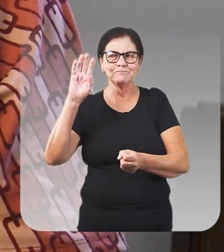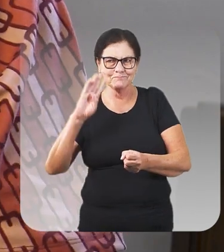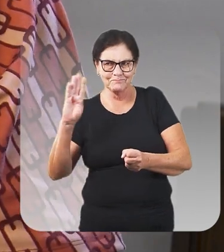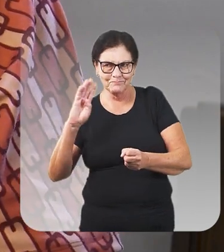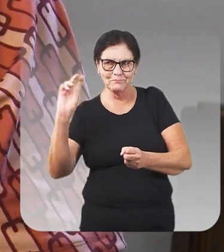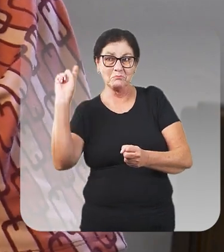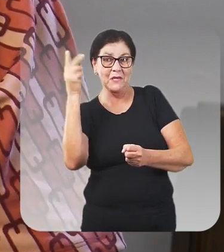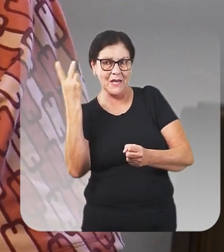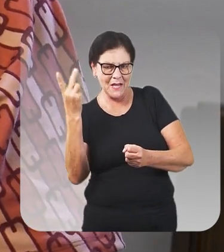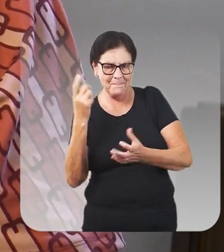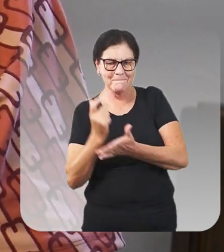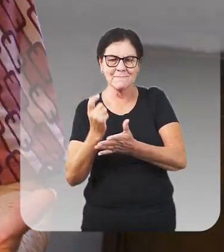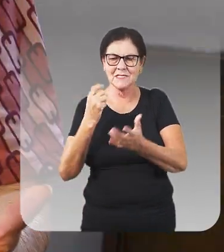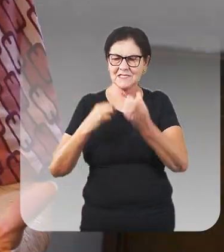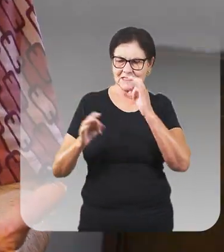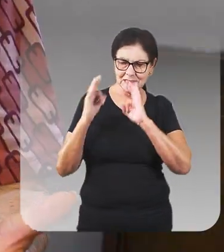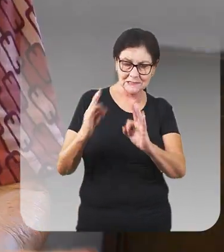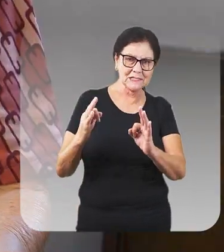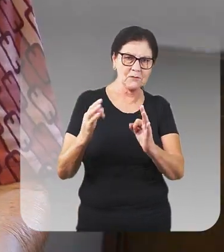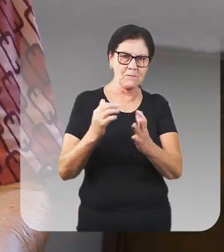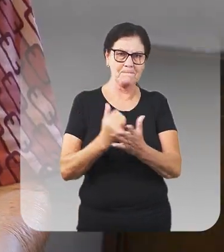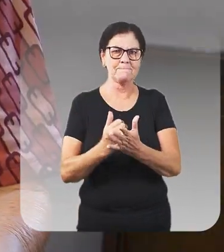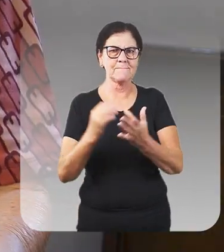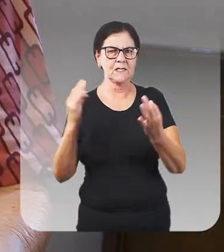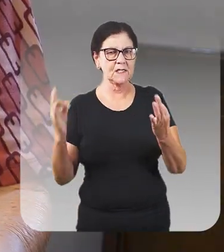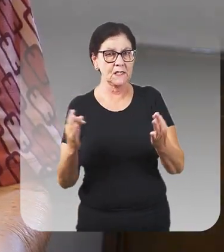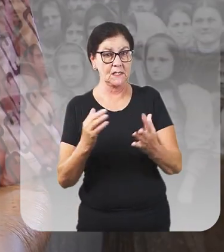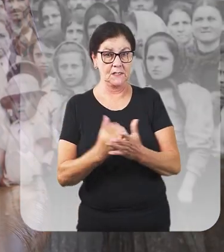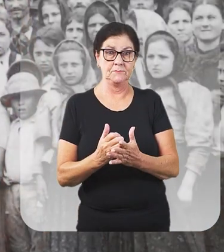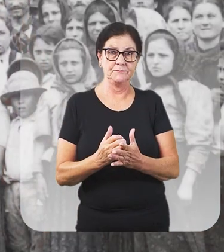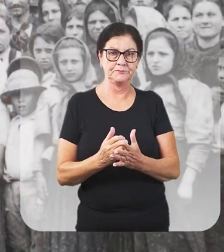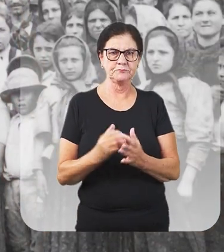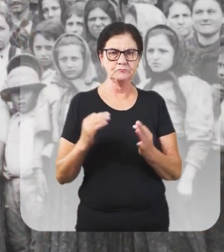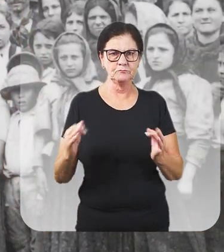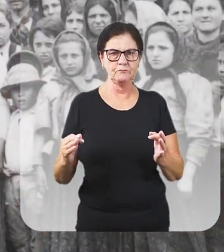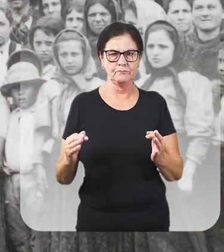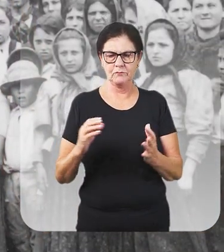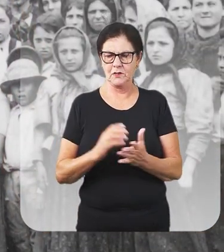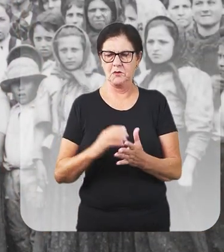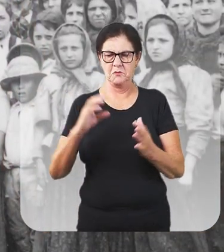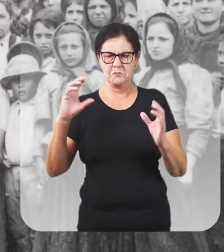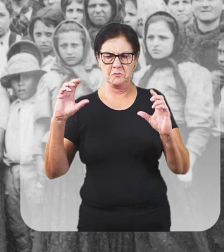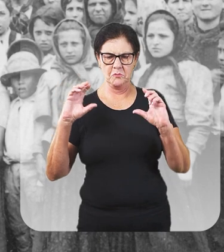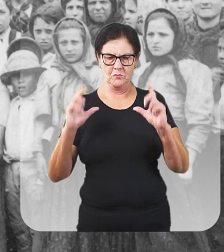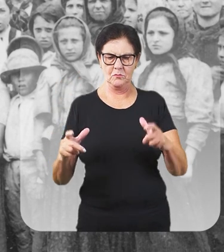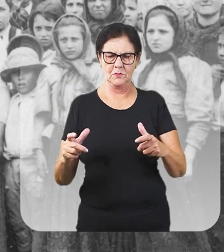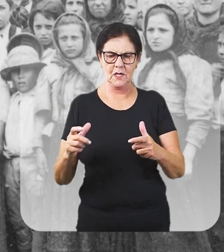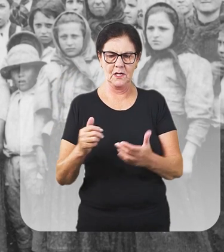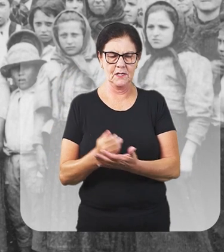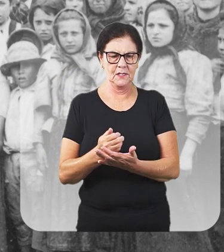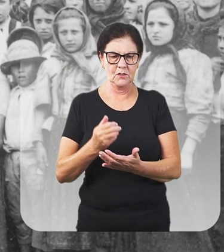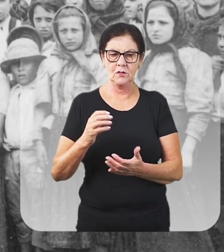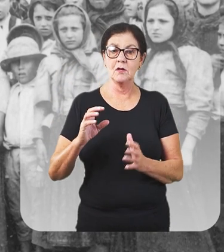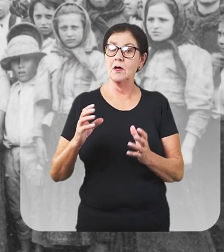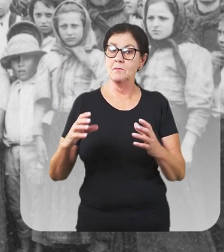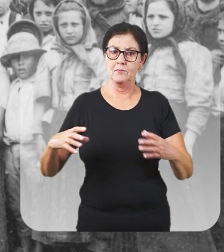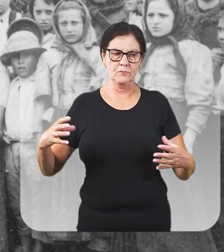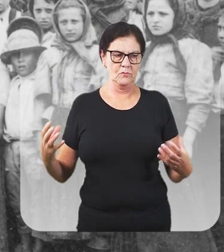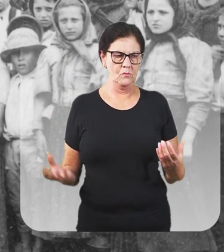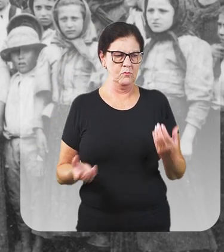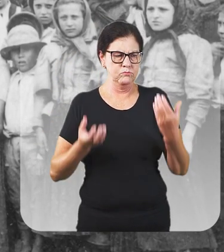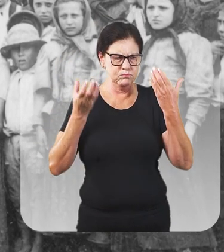aspas, fosse uma democracia, as eleições eram fraudulentas. Os colonos dos grandes